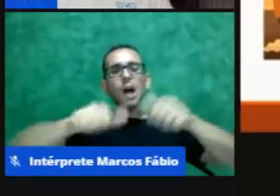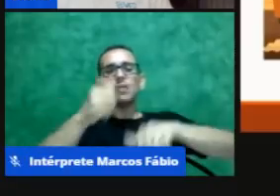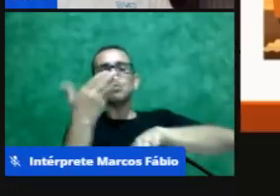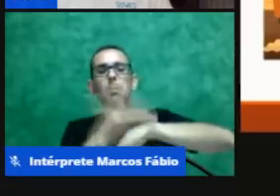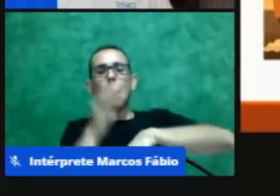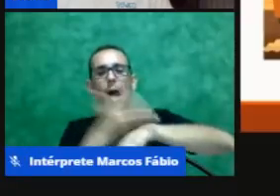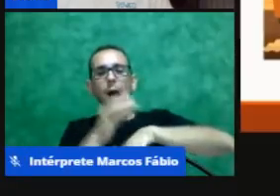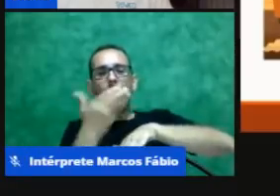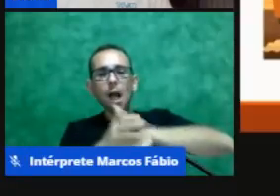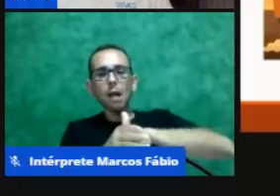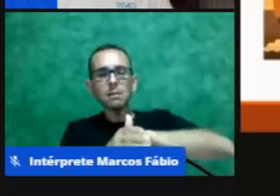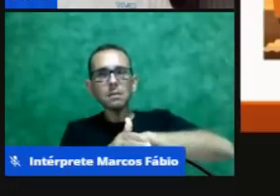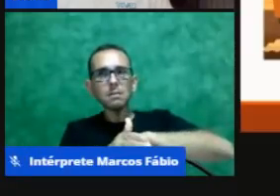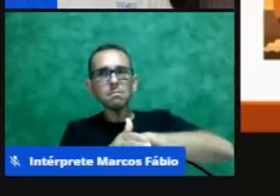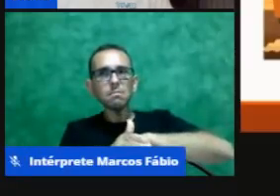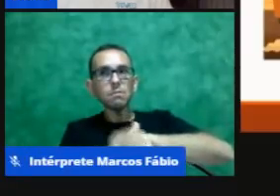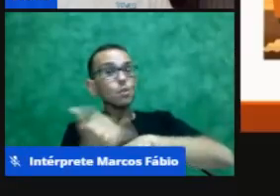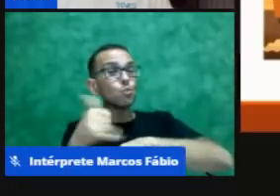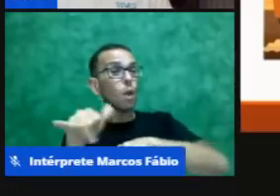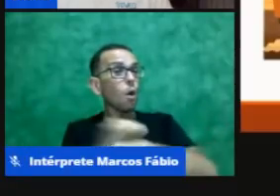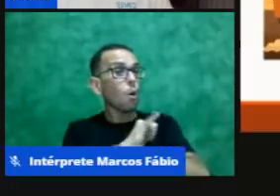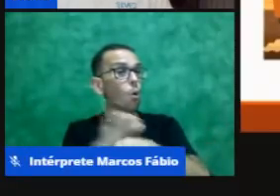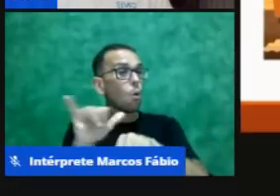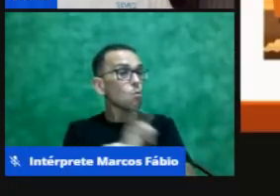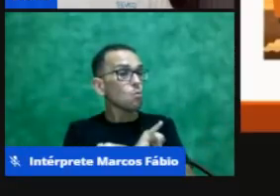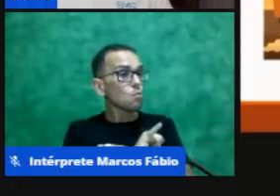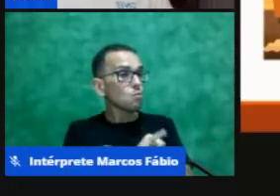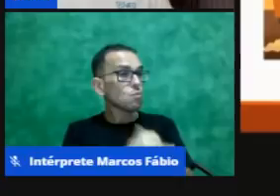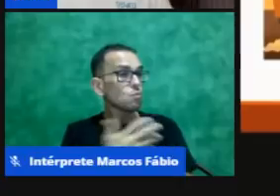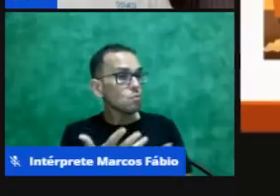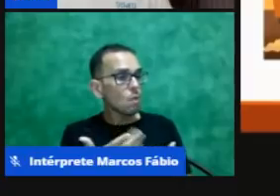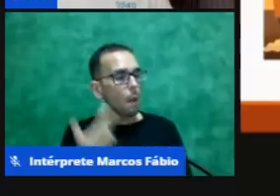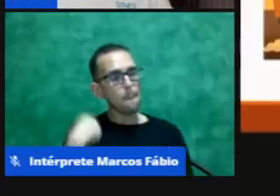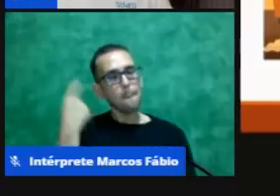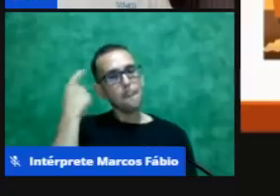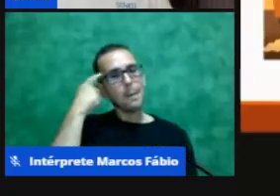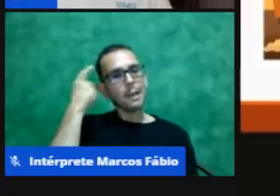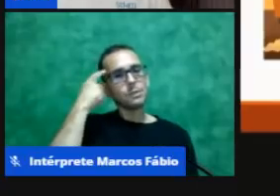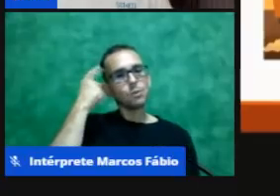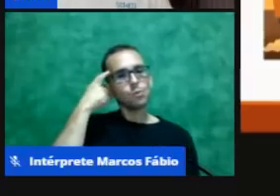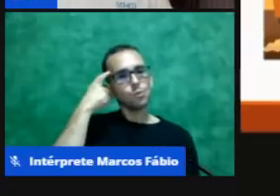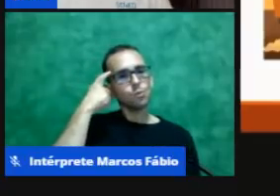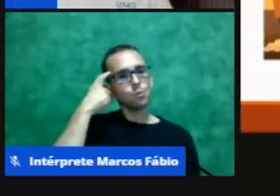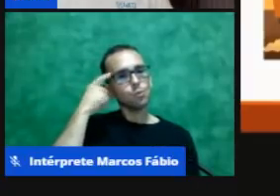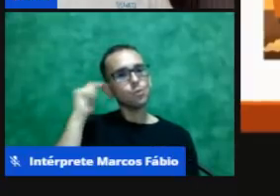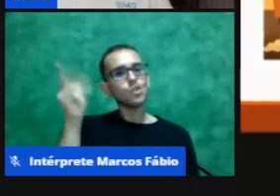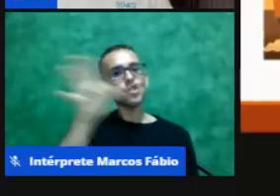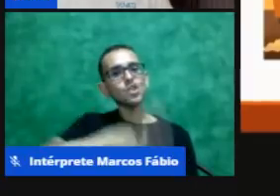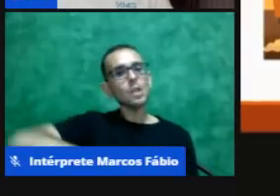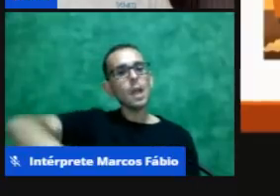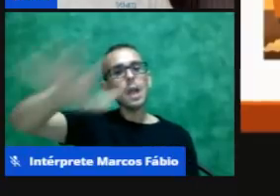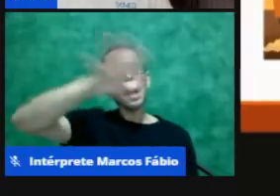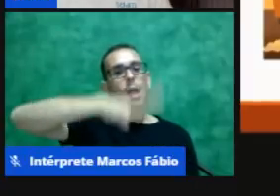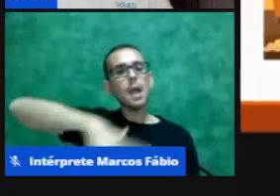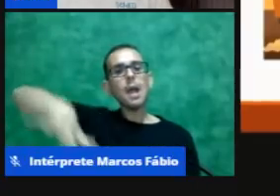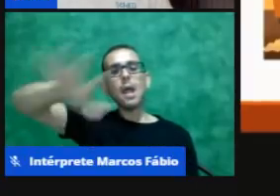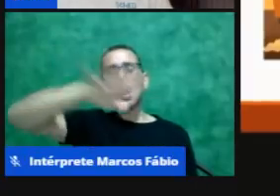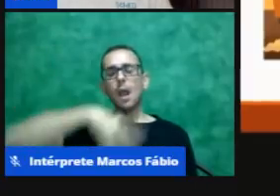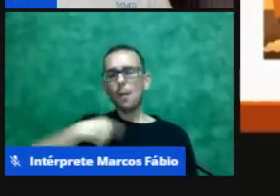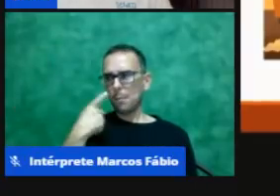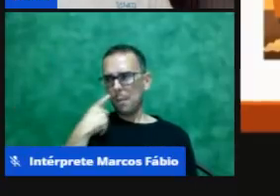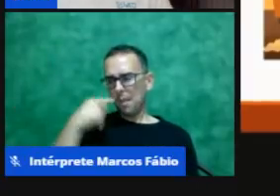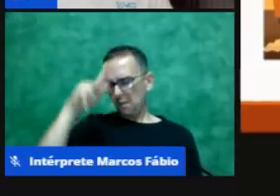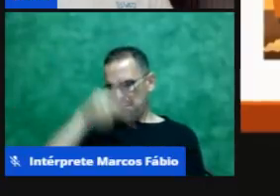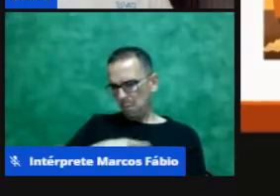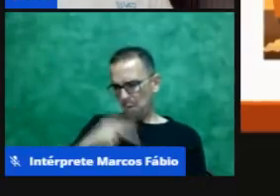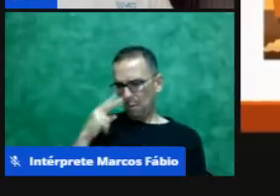para colocar as atividades práticas sem recurso. Isso eu imagino que seja num contexto geral, não somente na minha visão.